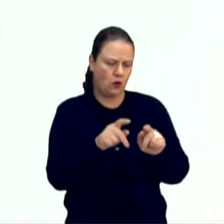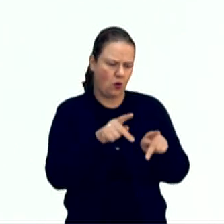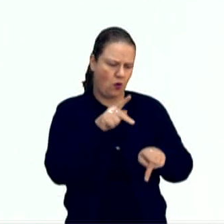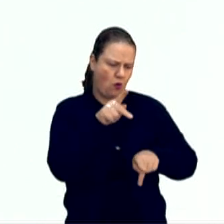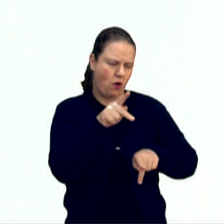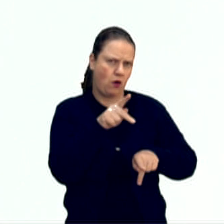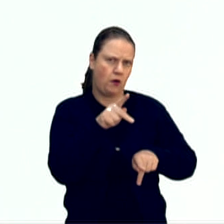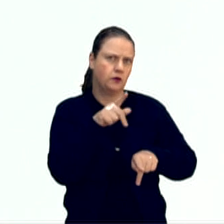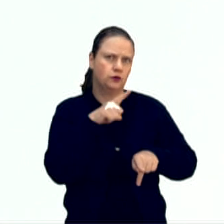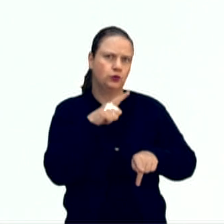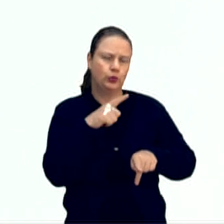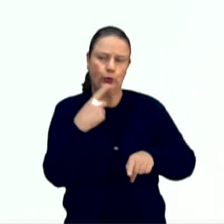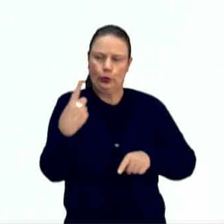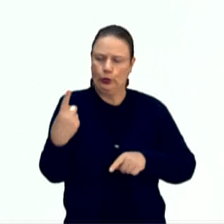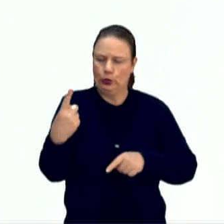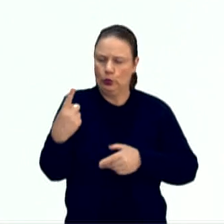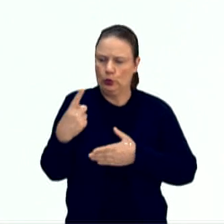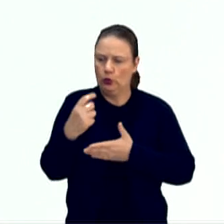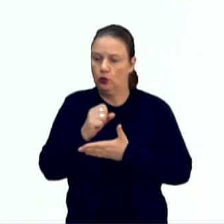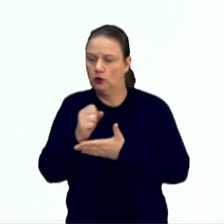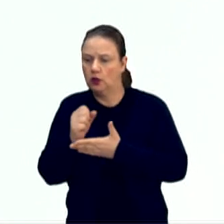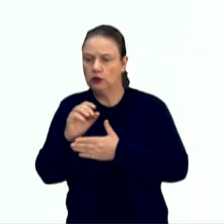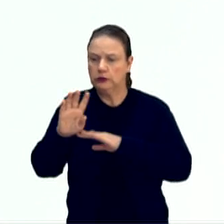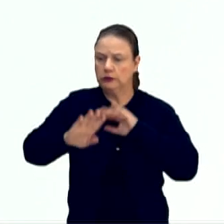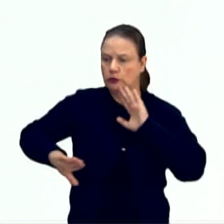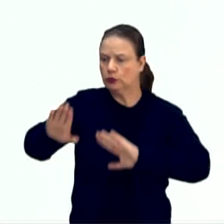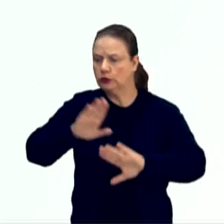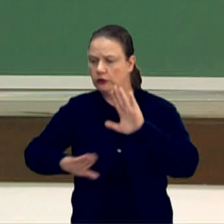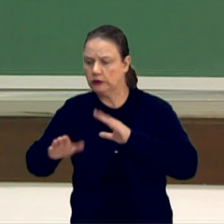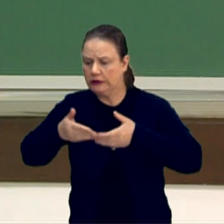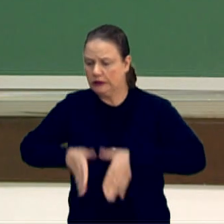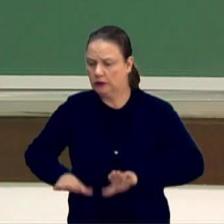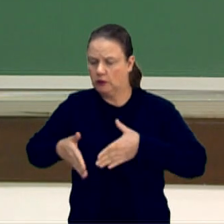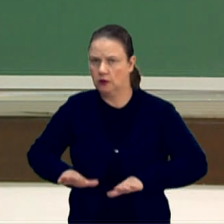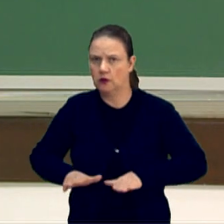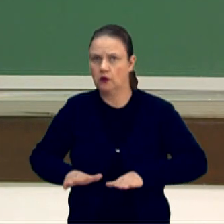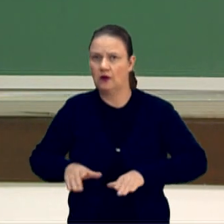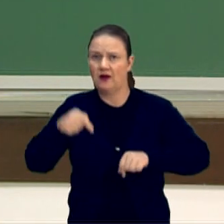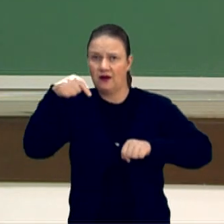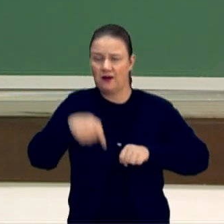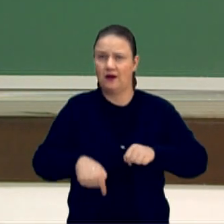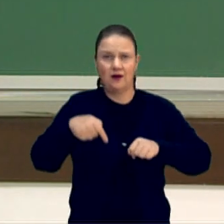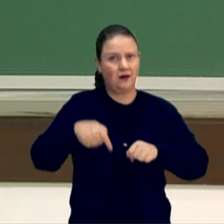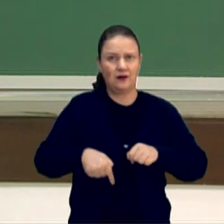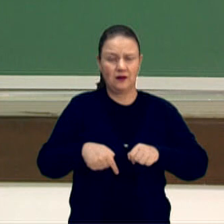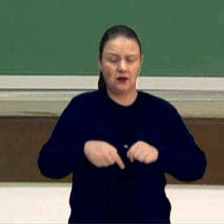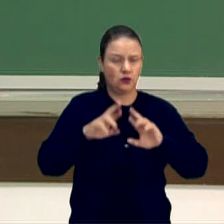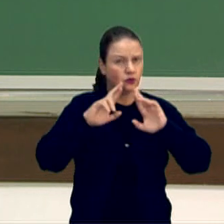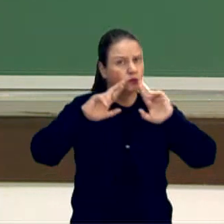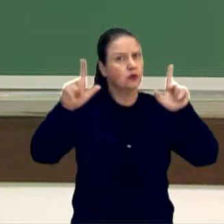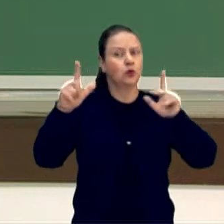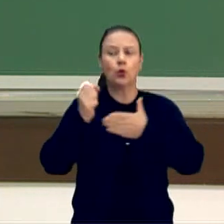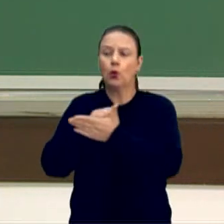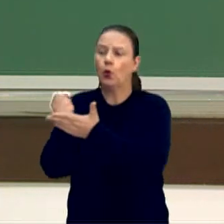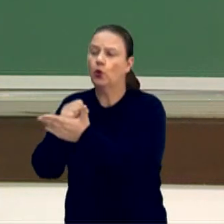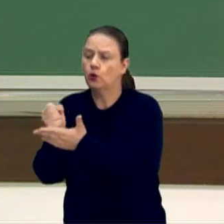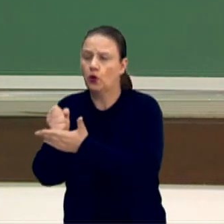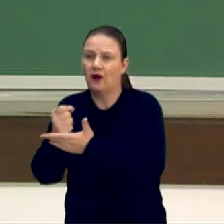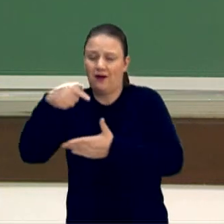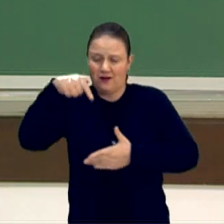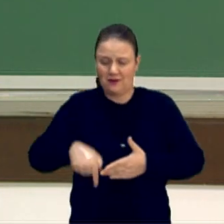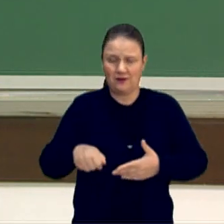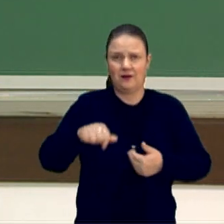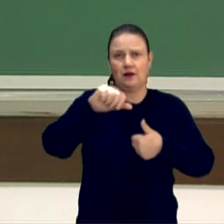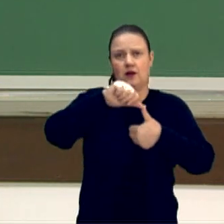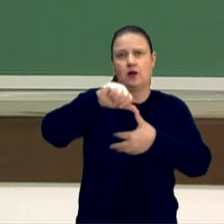buscava um controle da taxa de natalidade, na América Latina não. Muita gente, muitas